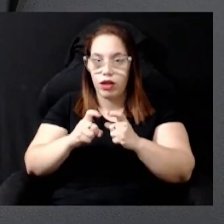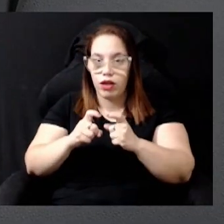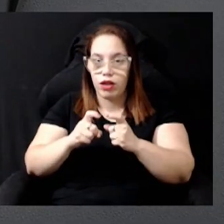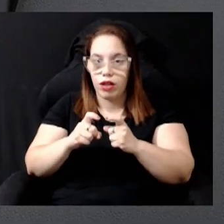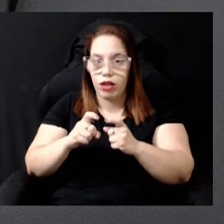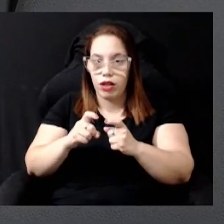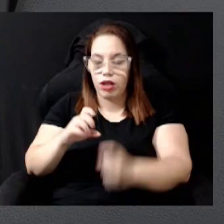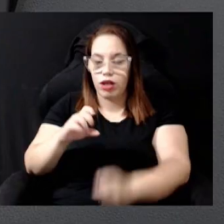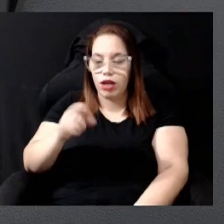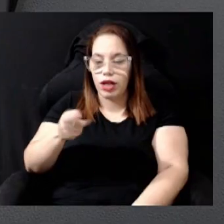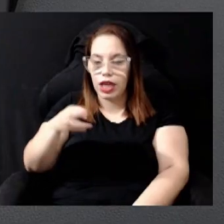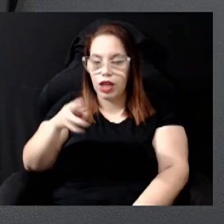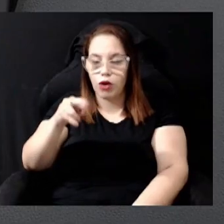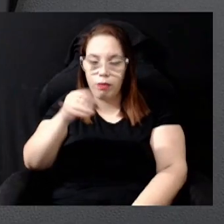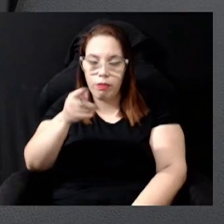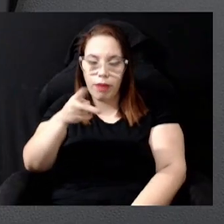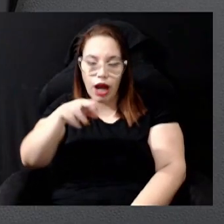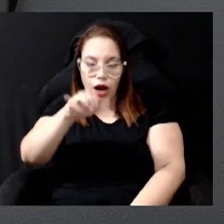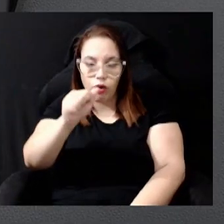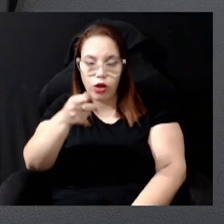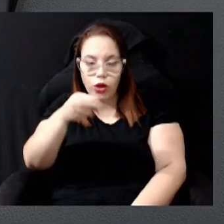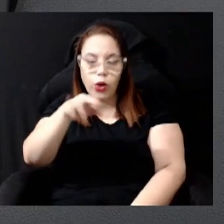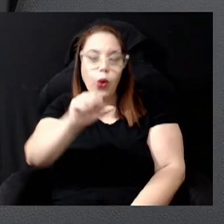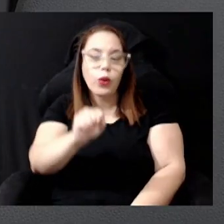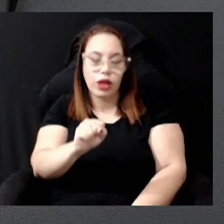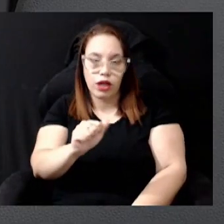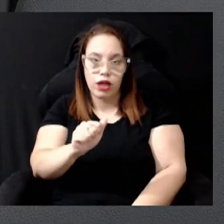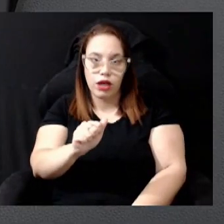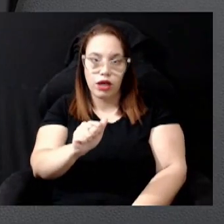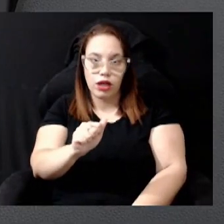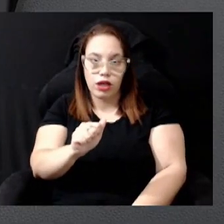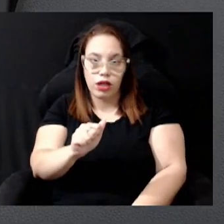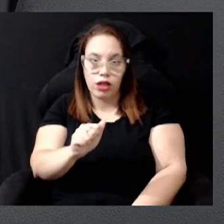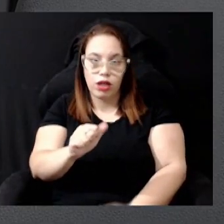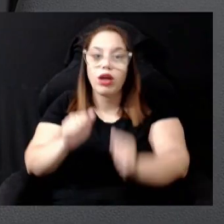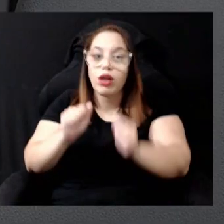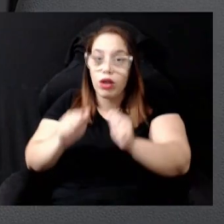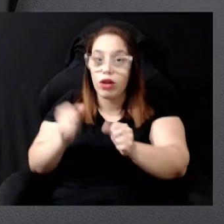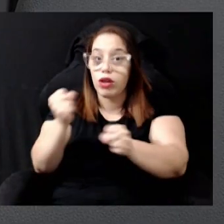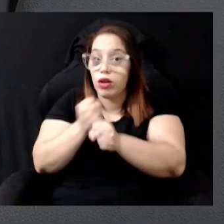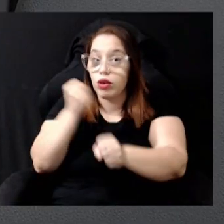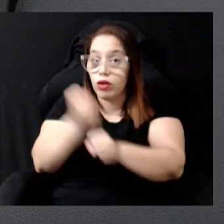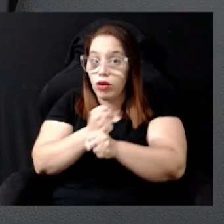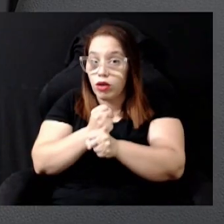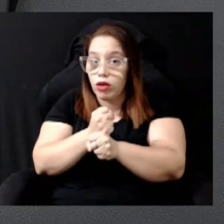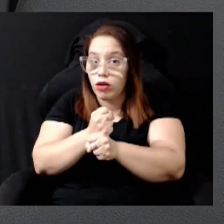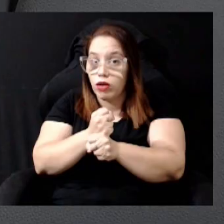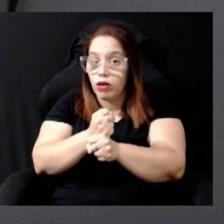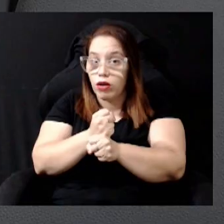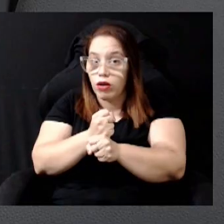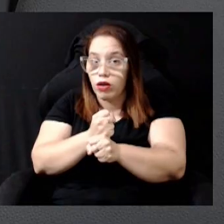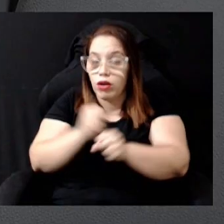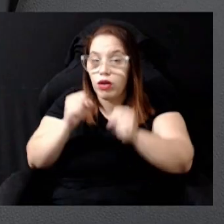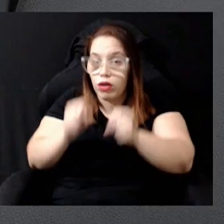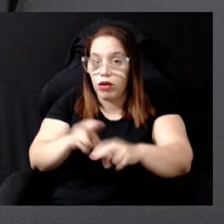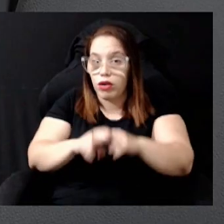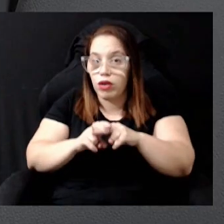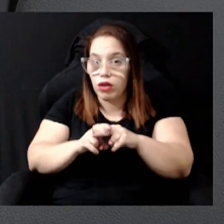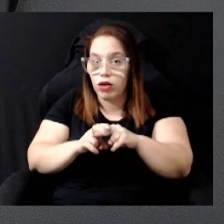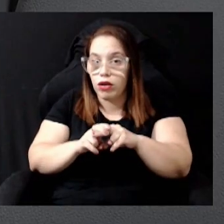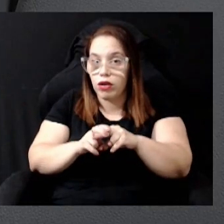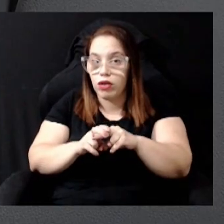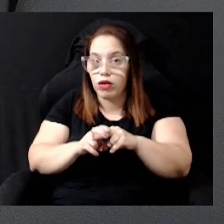e eles nos disseram que sim, é possível fazer a manutenção do prédio e, portanto, destinar uma